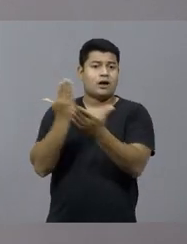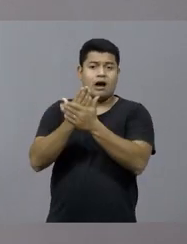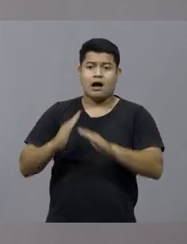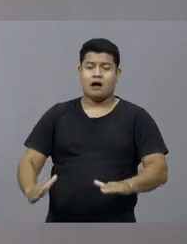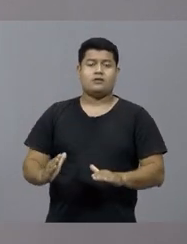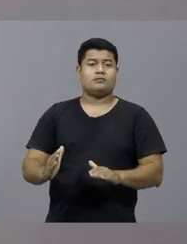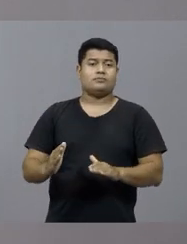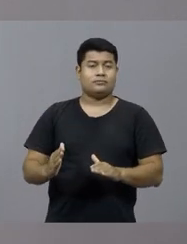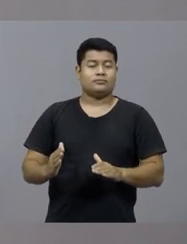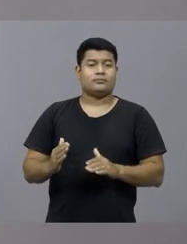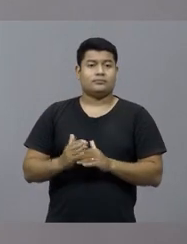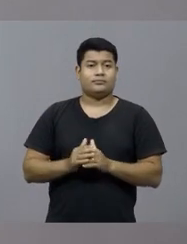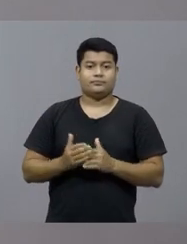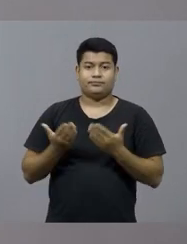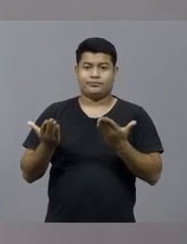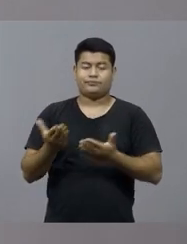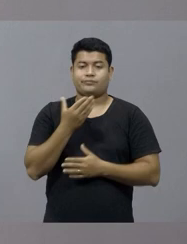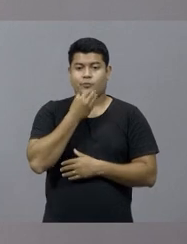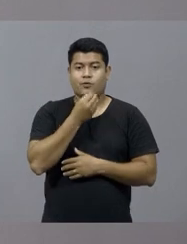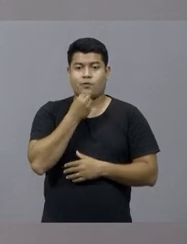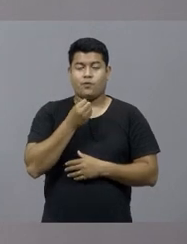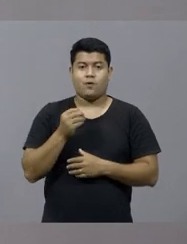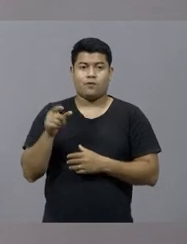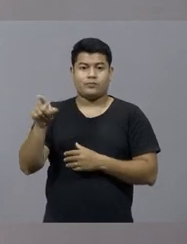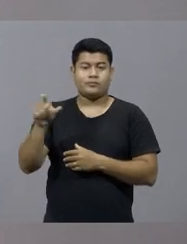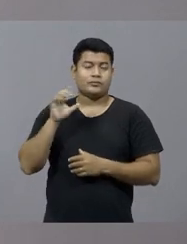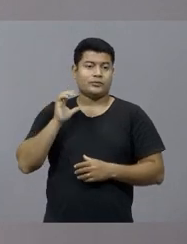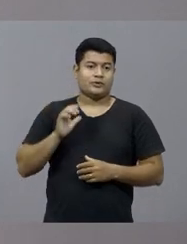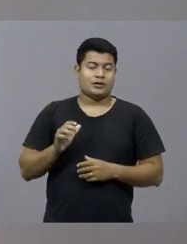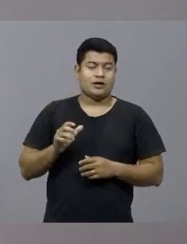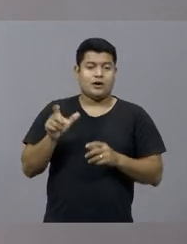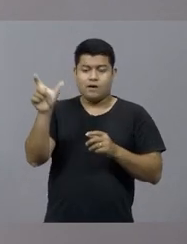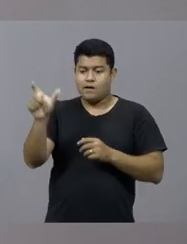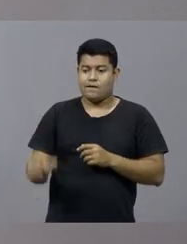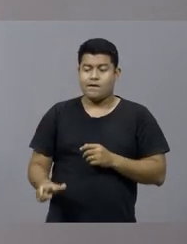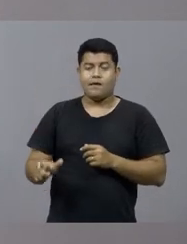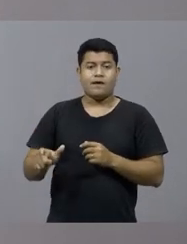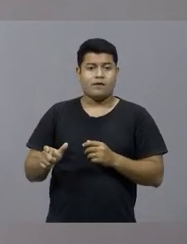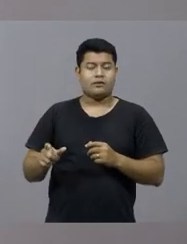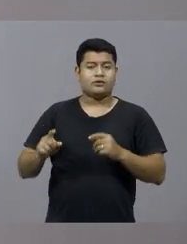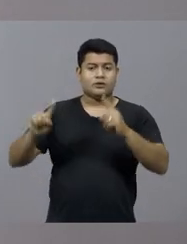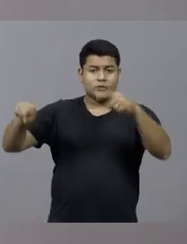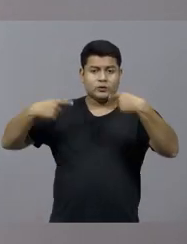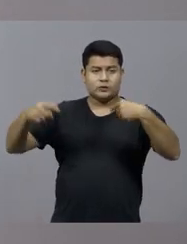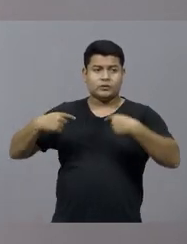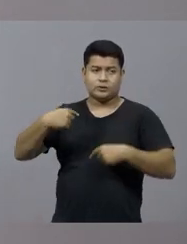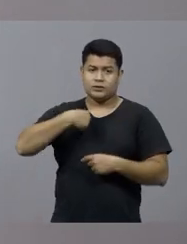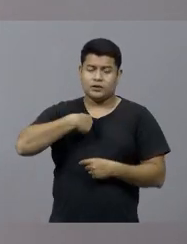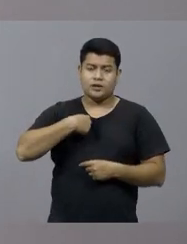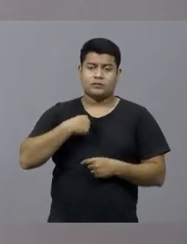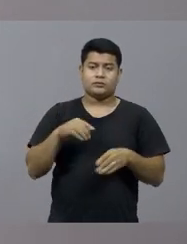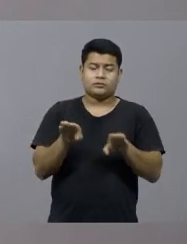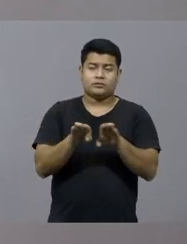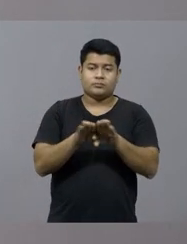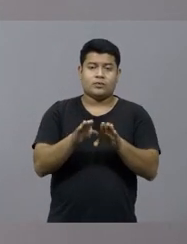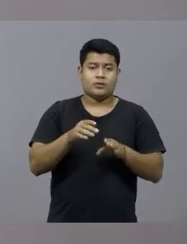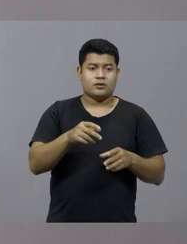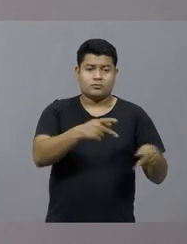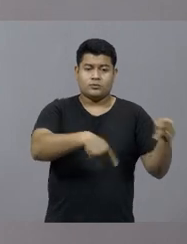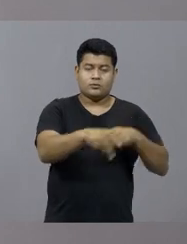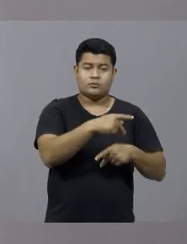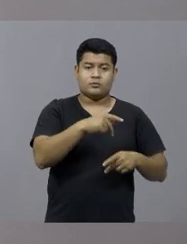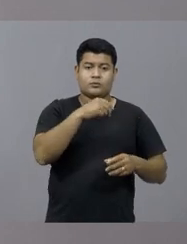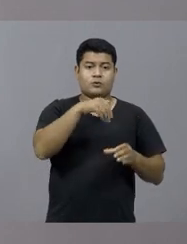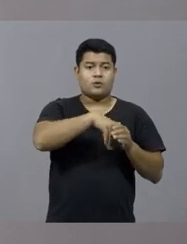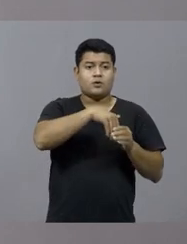está fazendo comigo, e indiretamente também com os meus eleitores e com os cidadãos que me apoiam, ele até